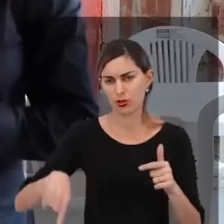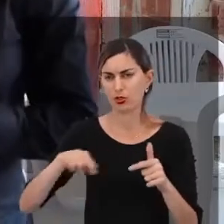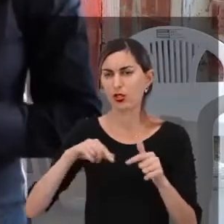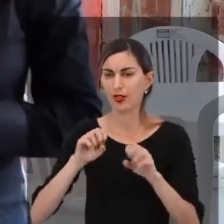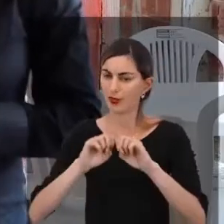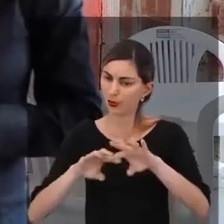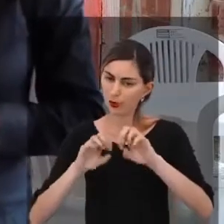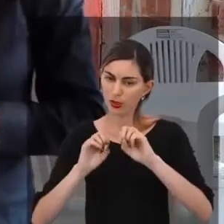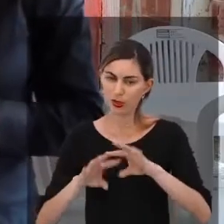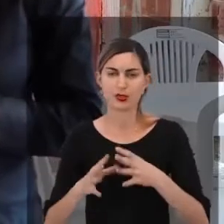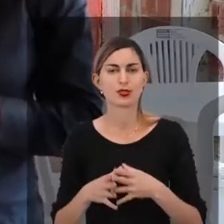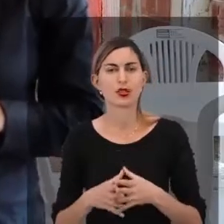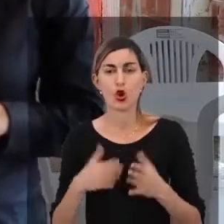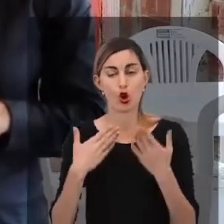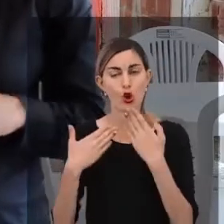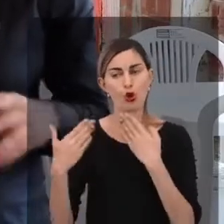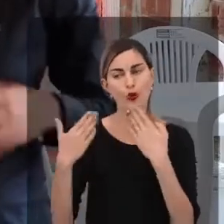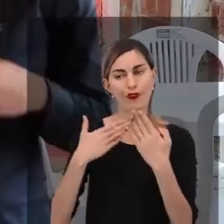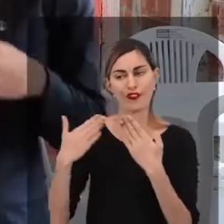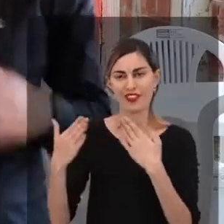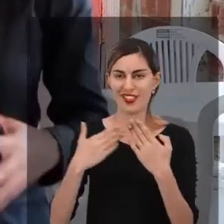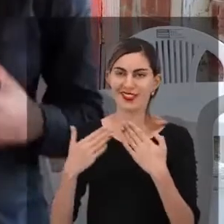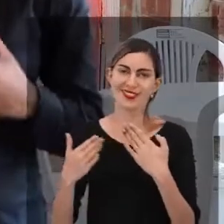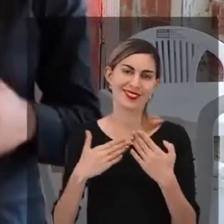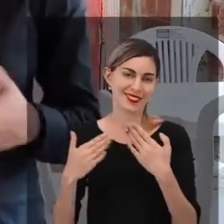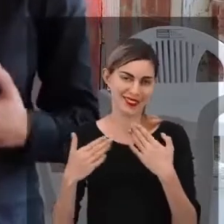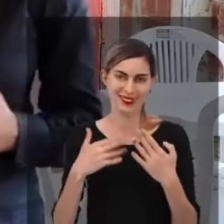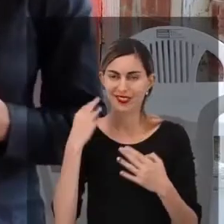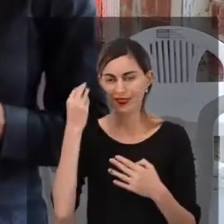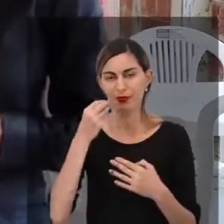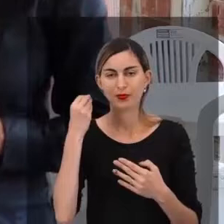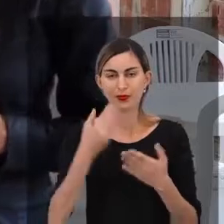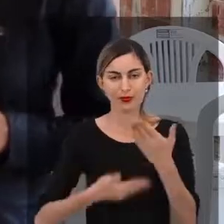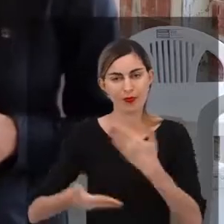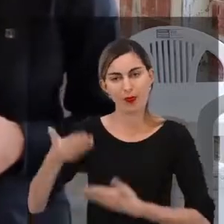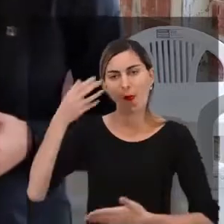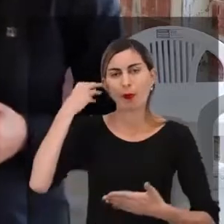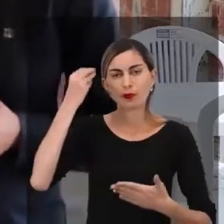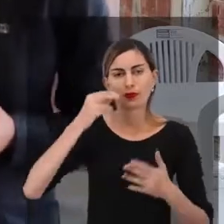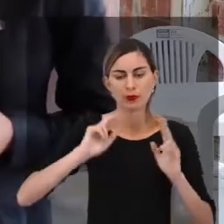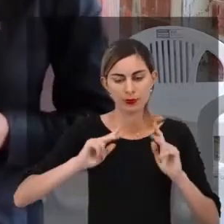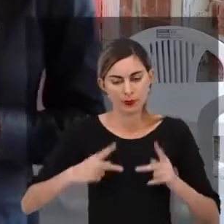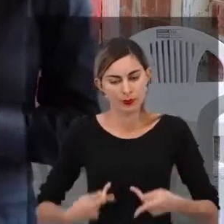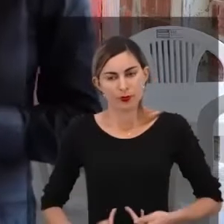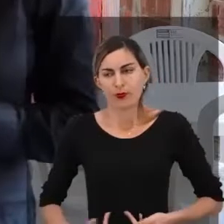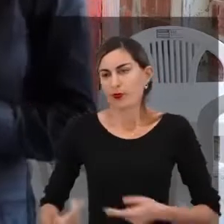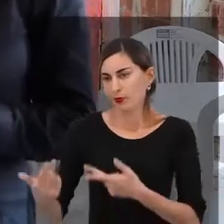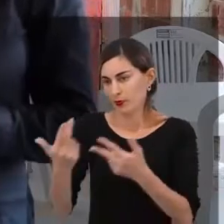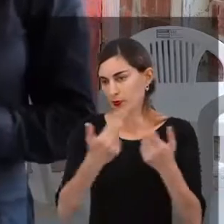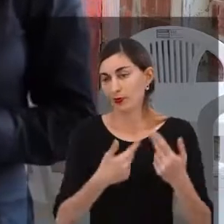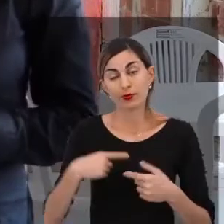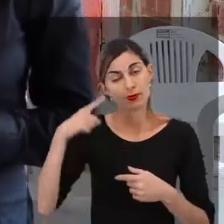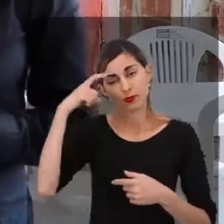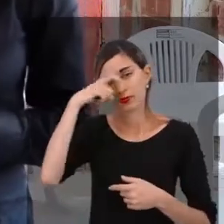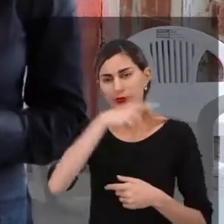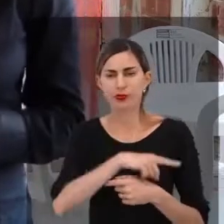um trabalho, né, Monique? De educação. De educação, é uma conversa, é uma troca somos seres humanos também, né? Exatamente. Somos seres humanos,